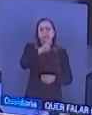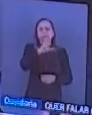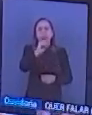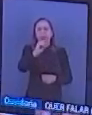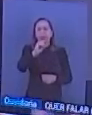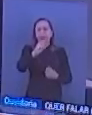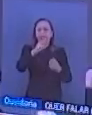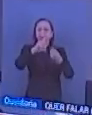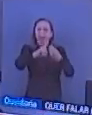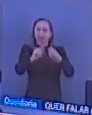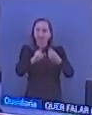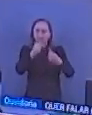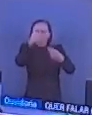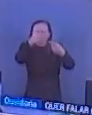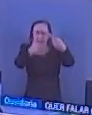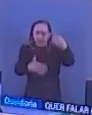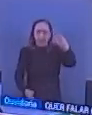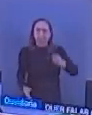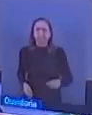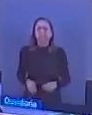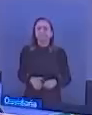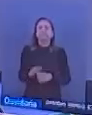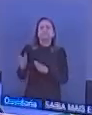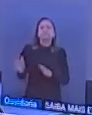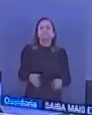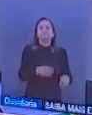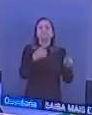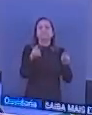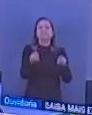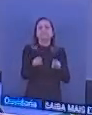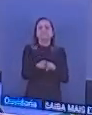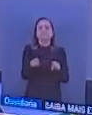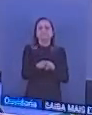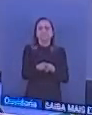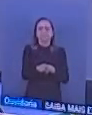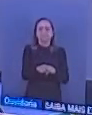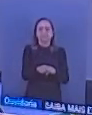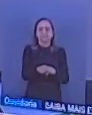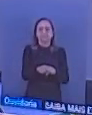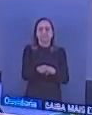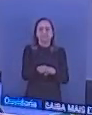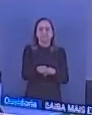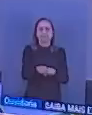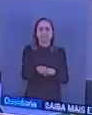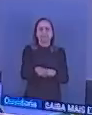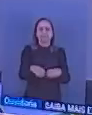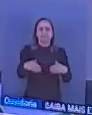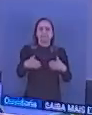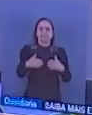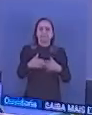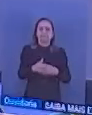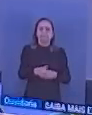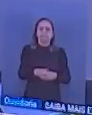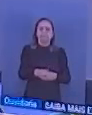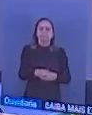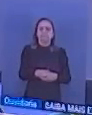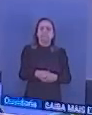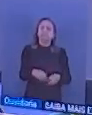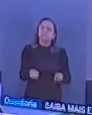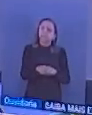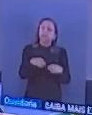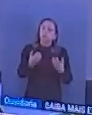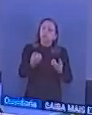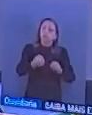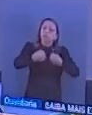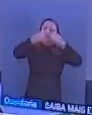gente tem uns... Oi, Demore, vamos lá. Você primeiro, Demore, por favor. Eu só queria falar uma coisa importante, já que o Lênio está aqui, para falar